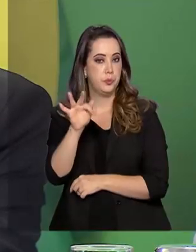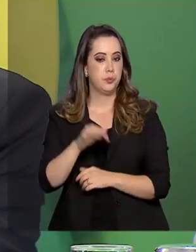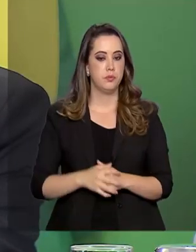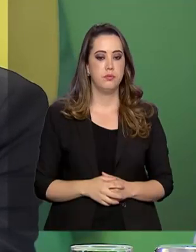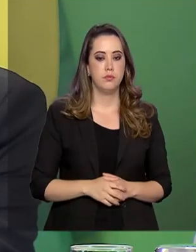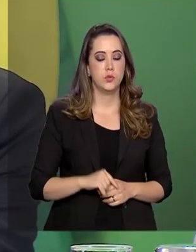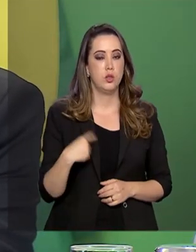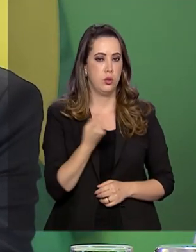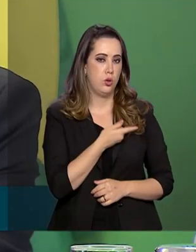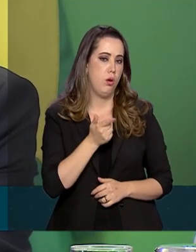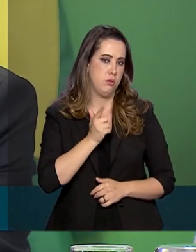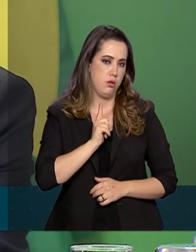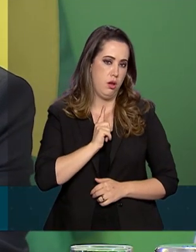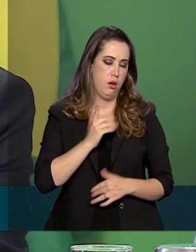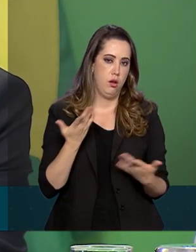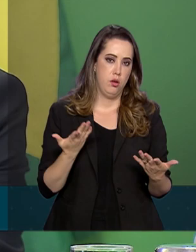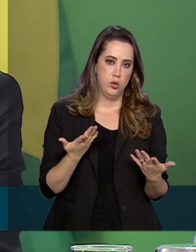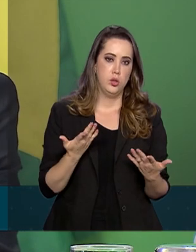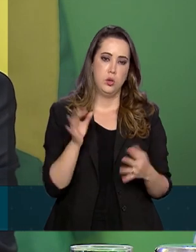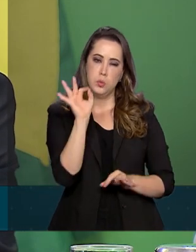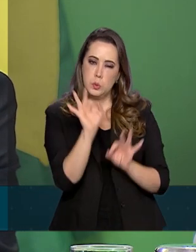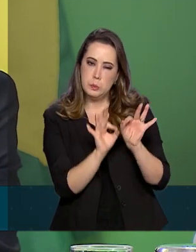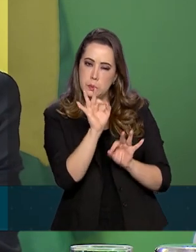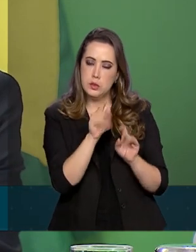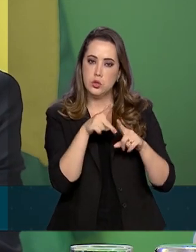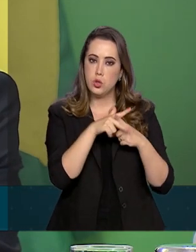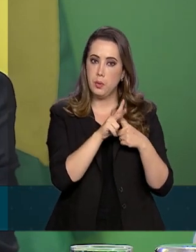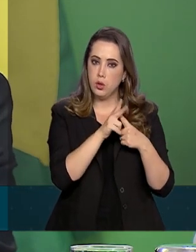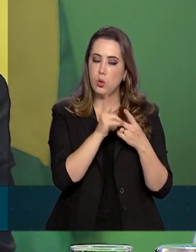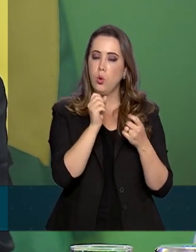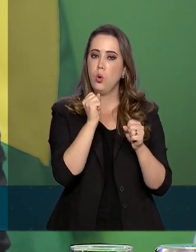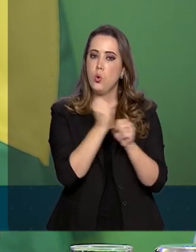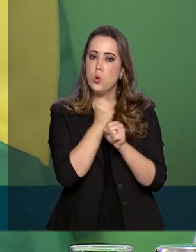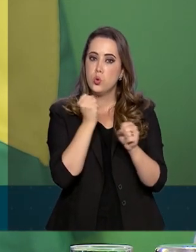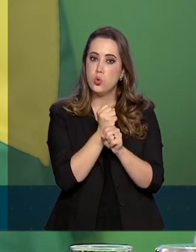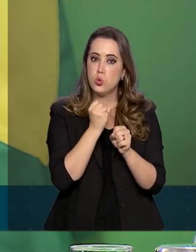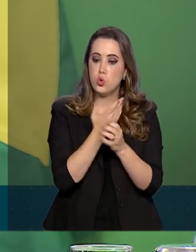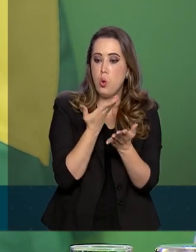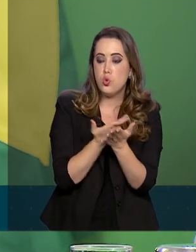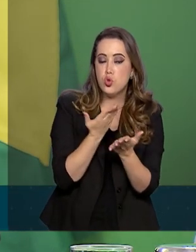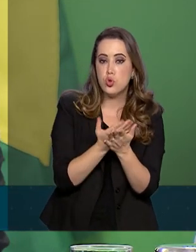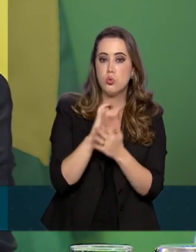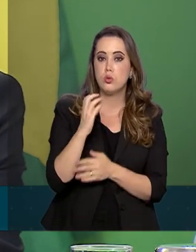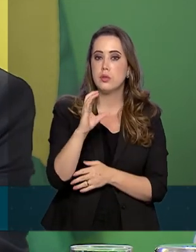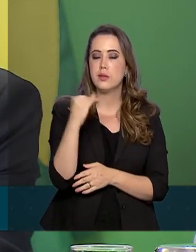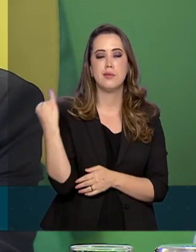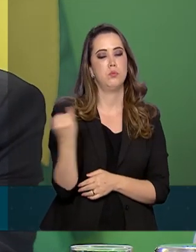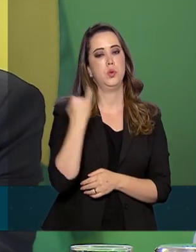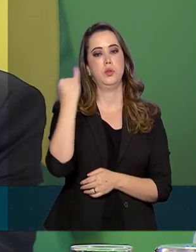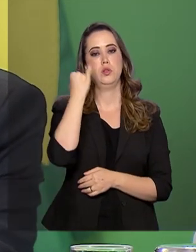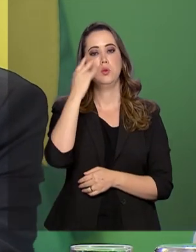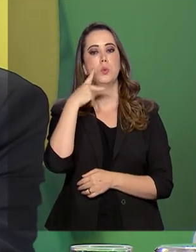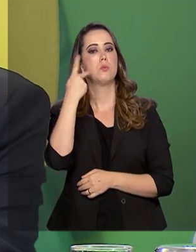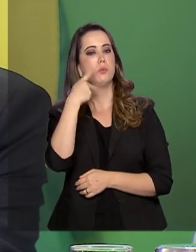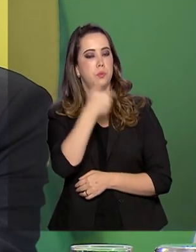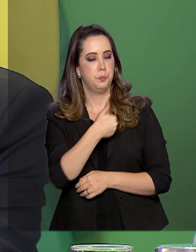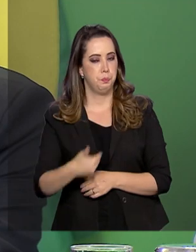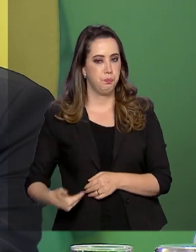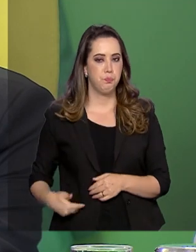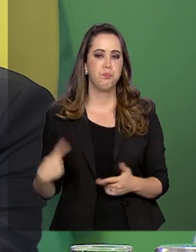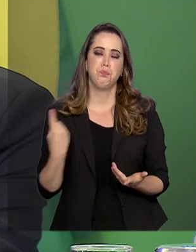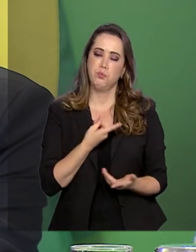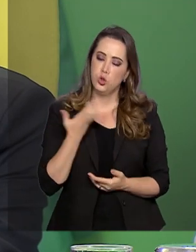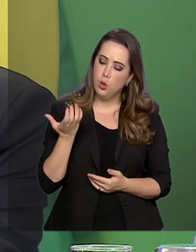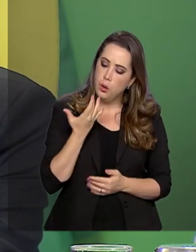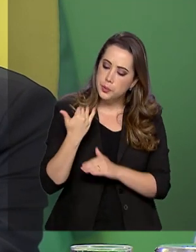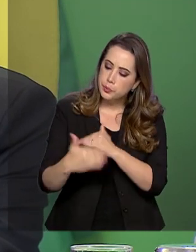Para que nós tenhamos, vamos dizer, a construção de estudos científicos relevantes para as políticas públicas que nós